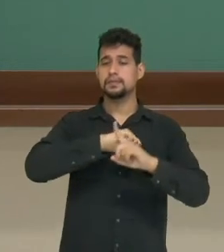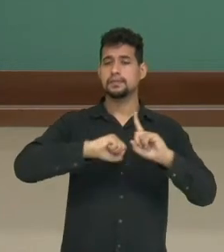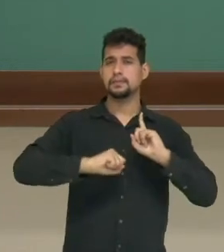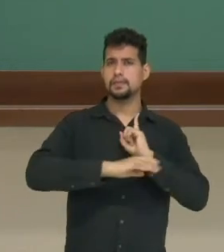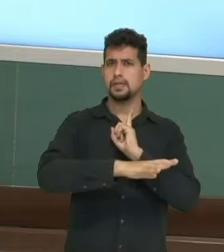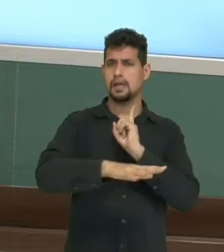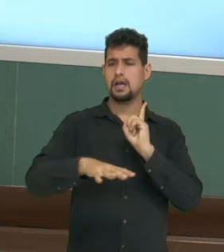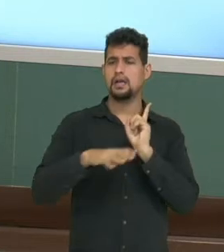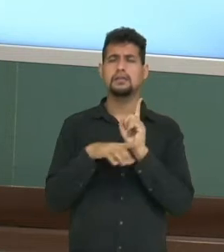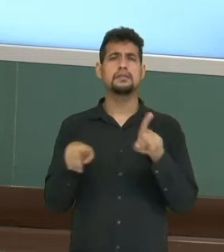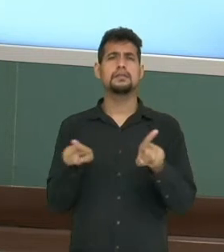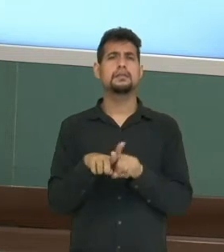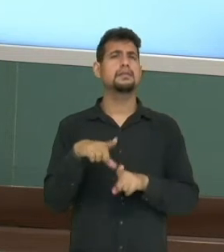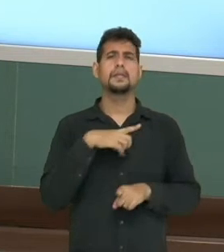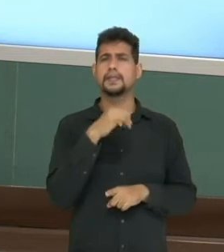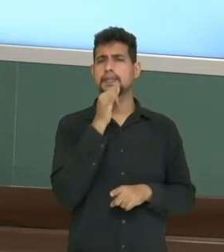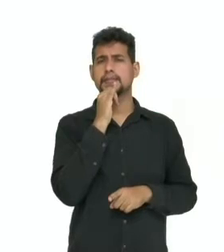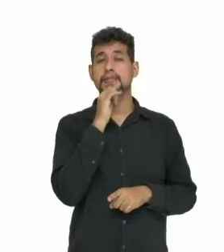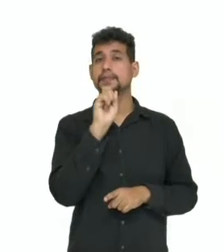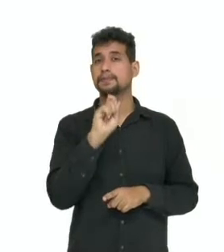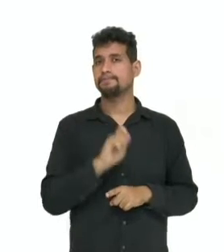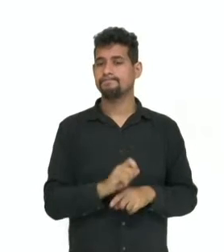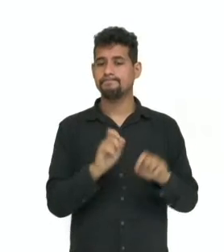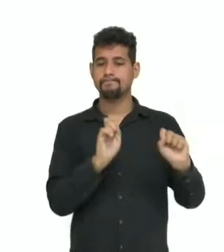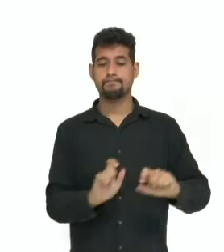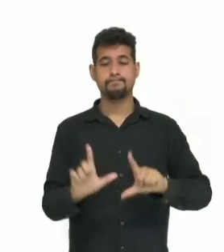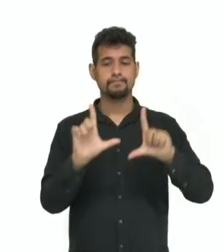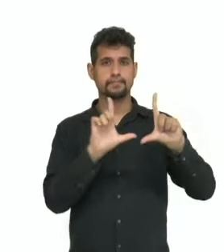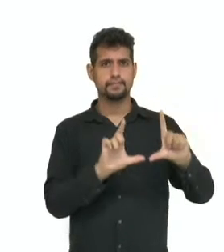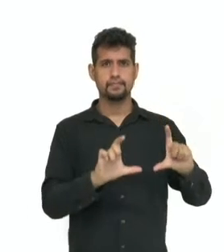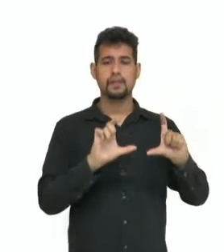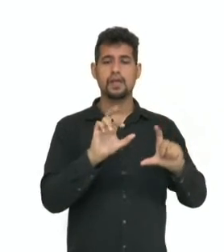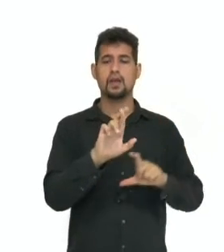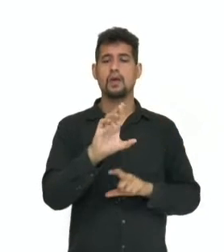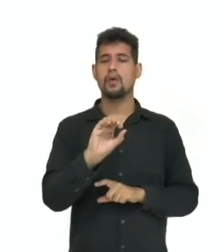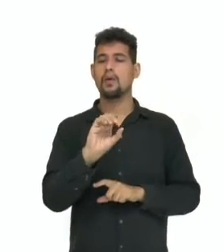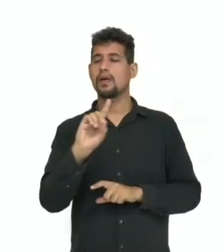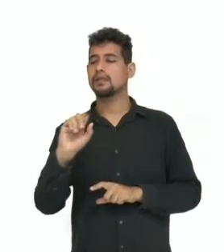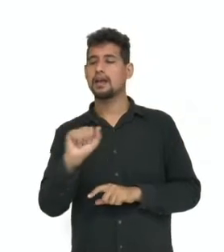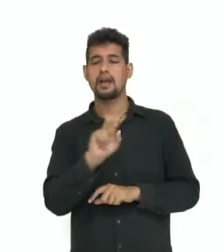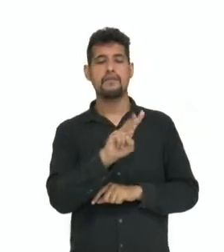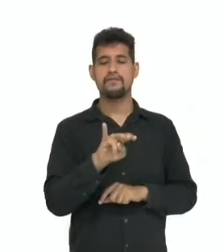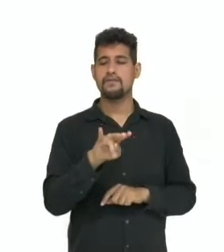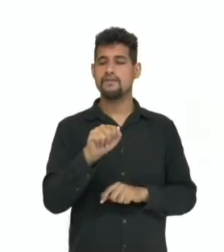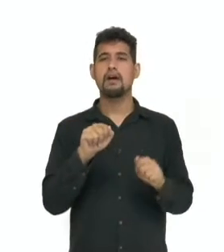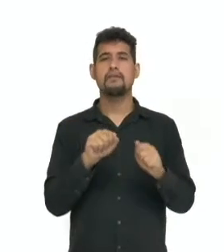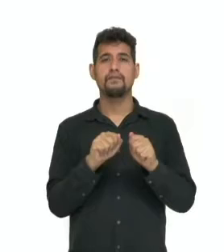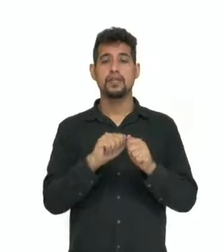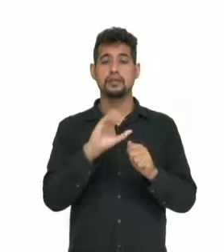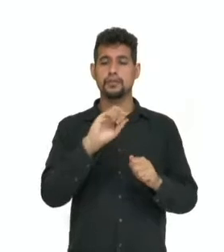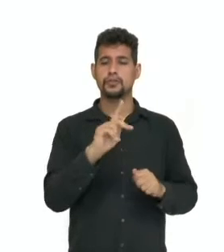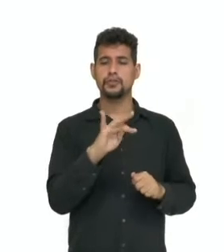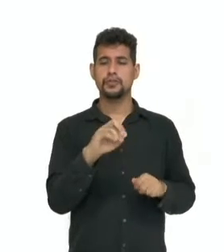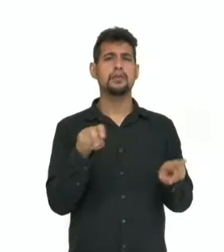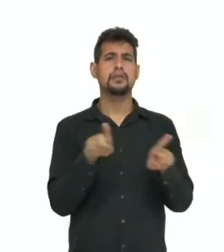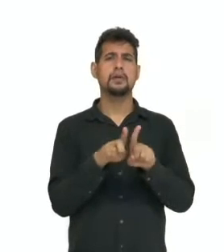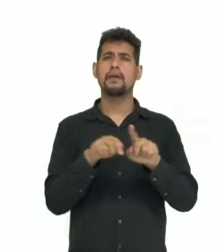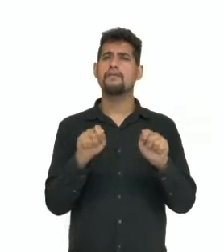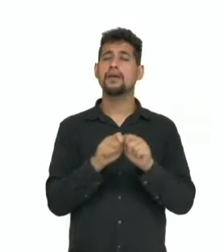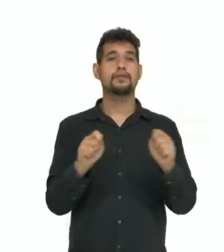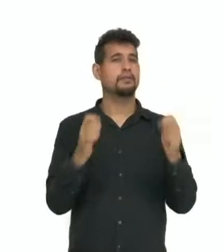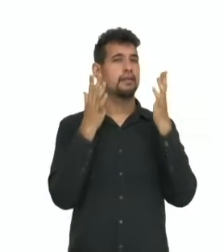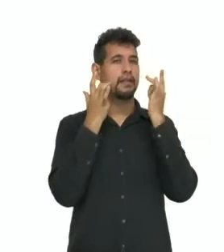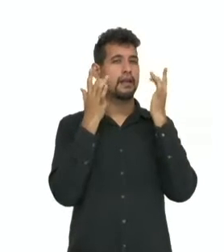sociedade. Aqui nós temos um exemplo de uma cena da peça Roda Viva, escrita por Chico Buarque e que foi dirigida no